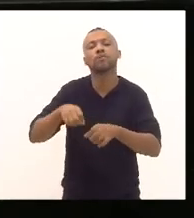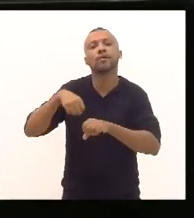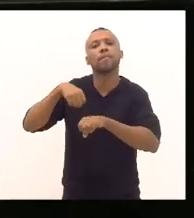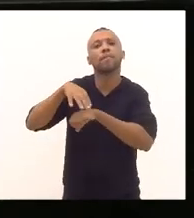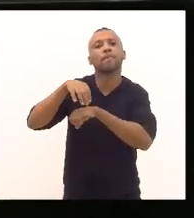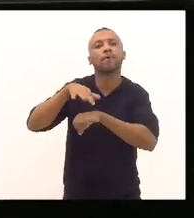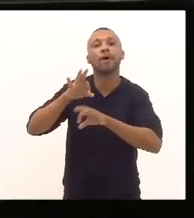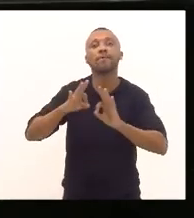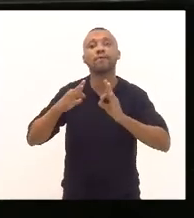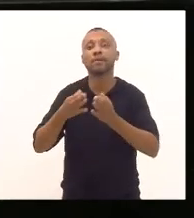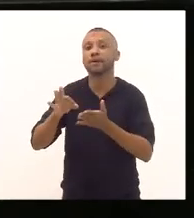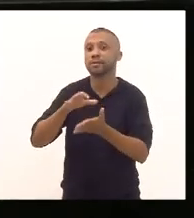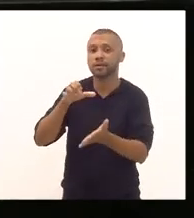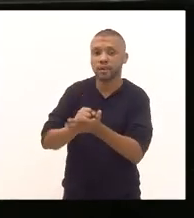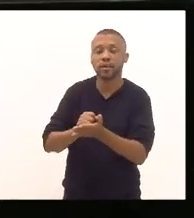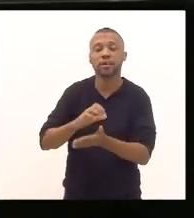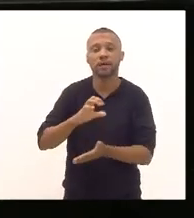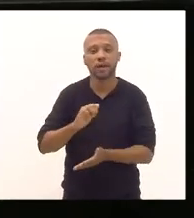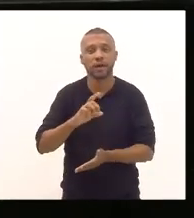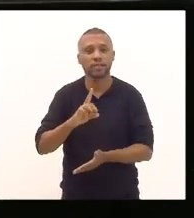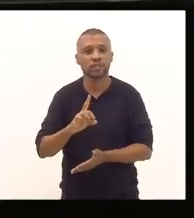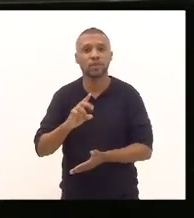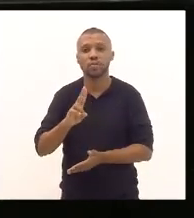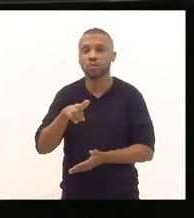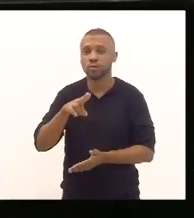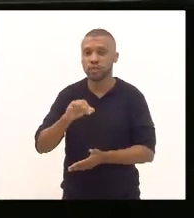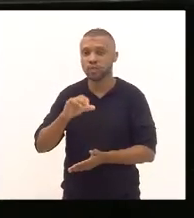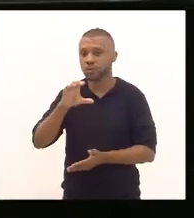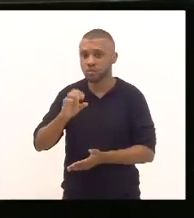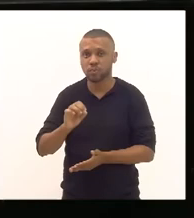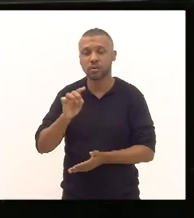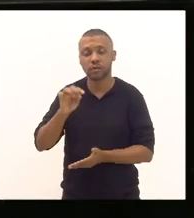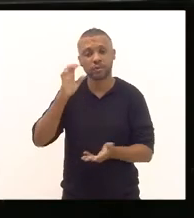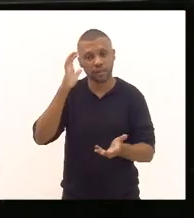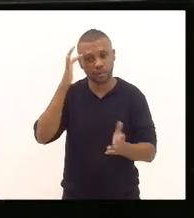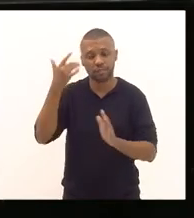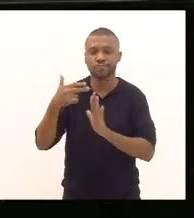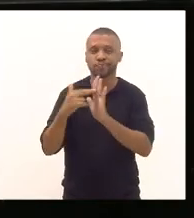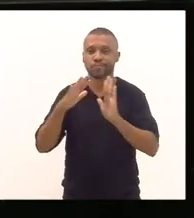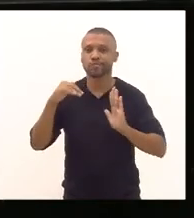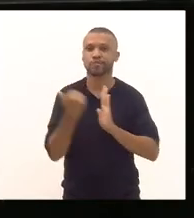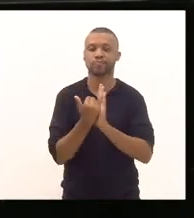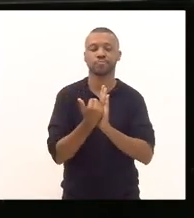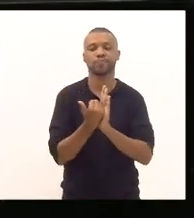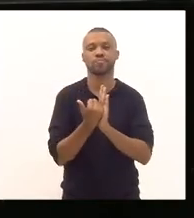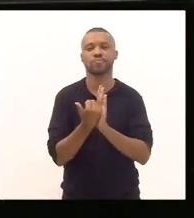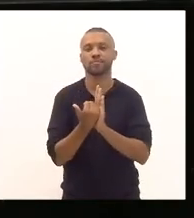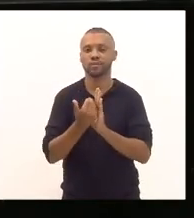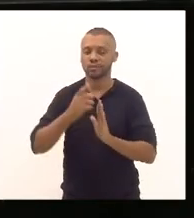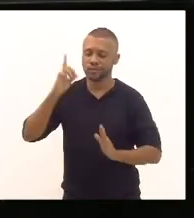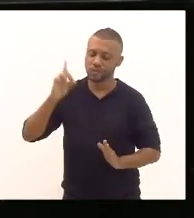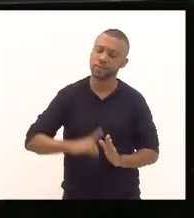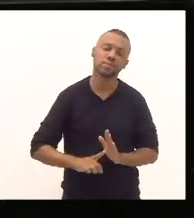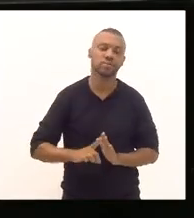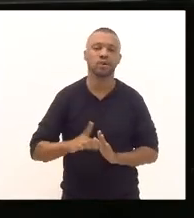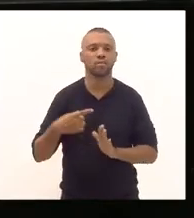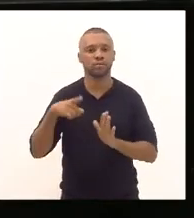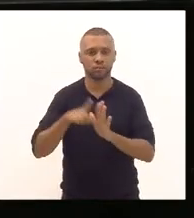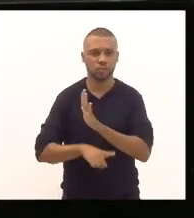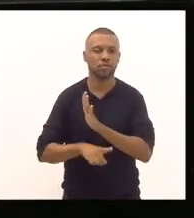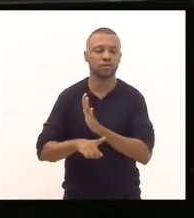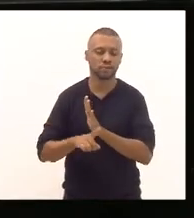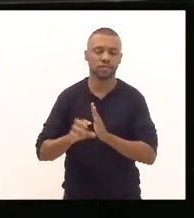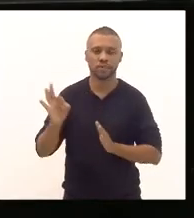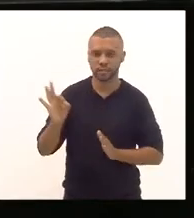todas as famílias inscritas no Caji único que atenda as condições estabelecidas nesta lei no seu direito ao desconto nas